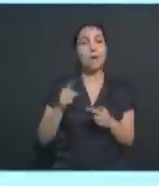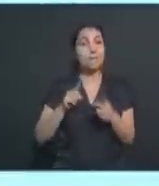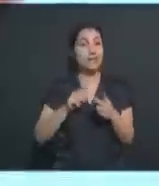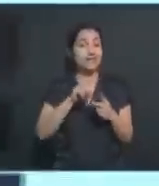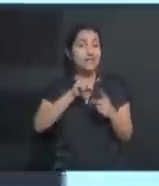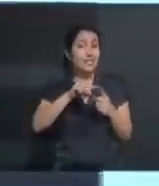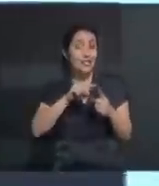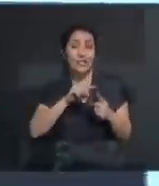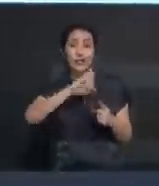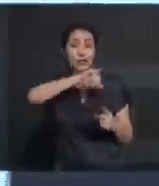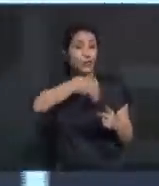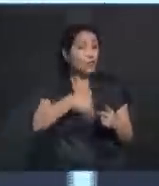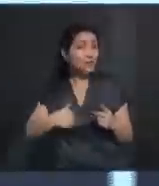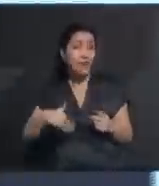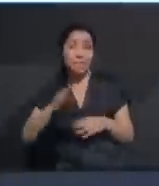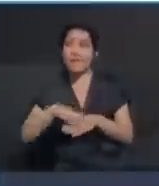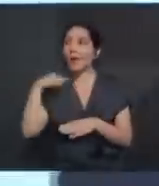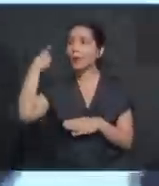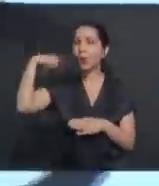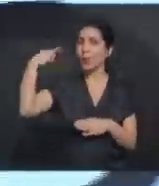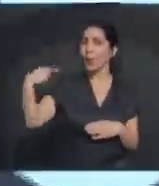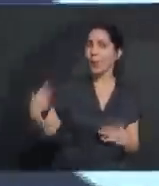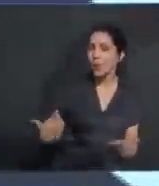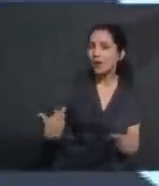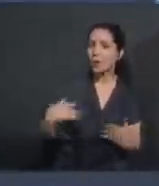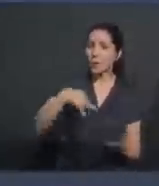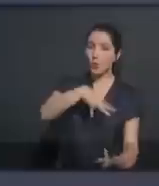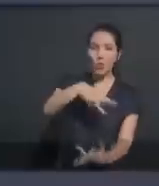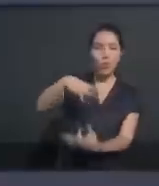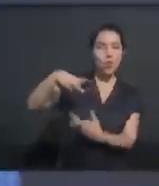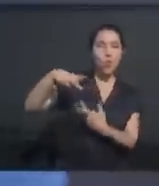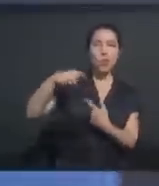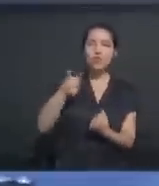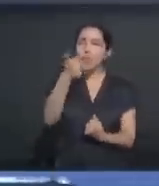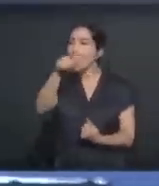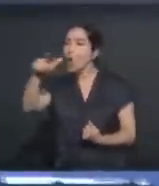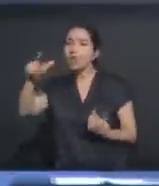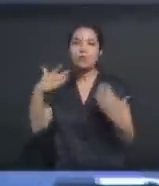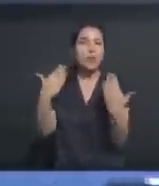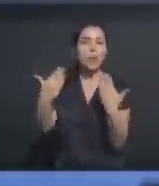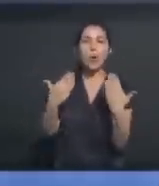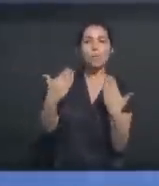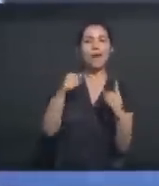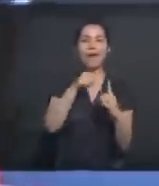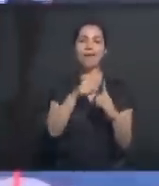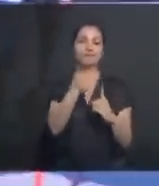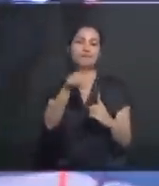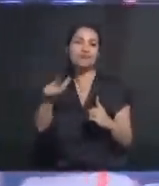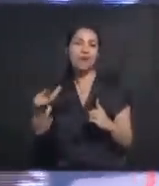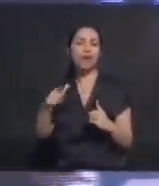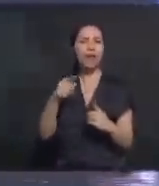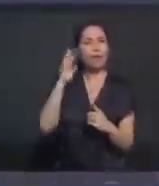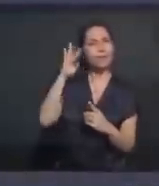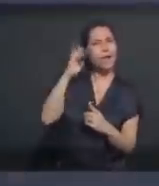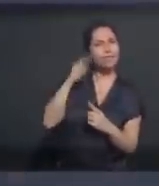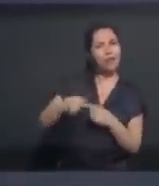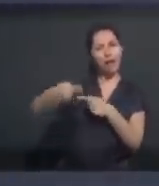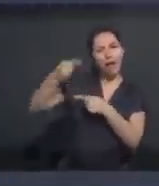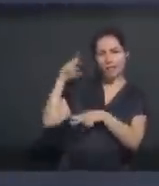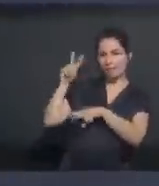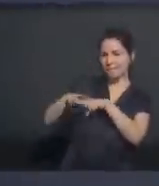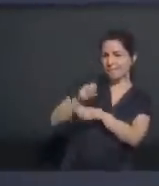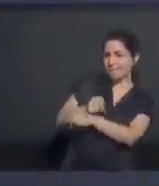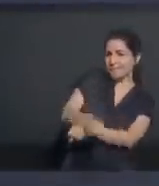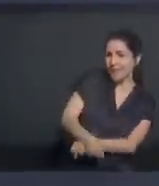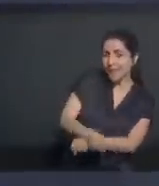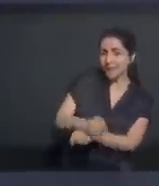ainda. Não há na história do mundo, não é na Bíblia não, no mundo, uma história dessa. De um cara que sai da prisão como escravo